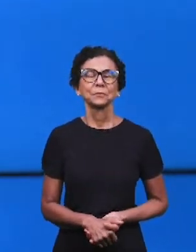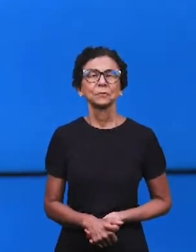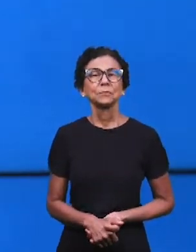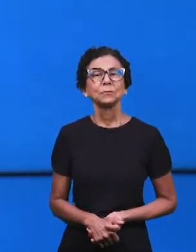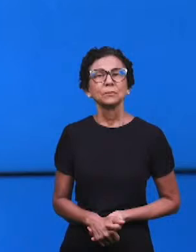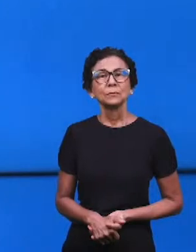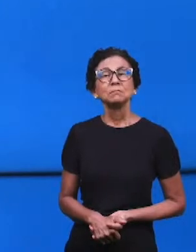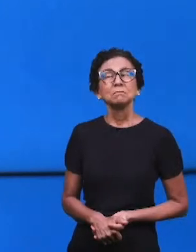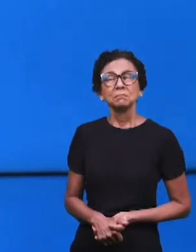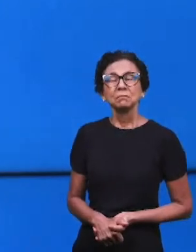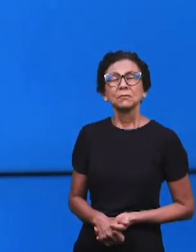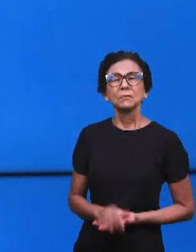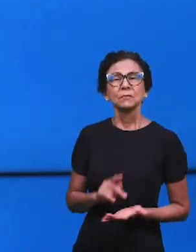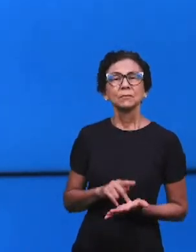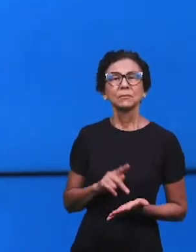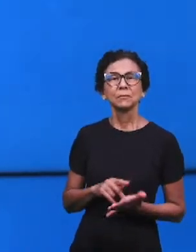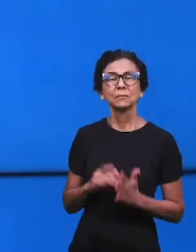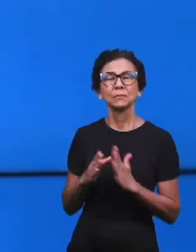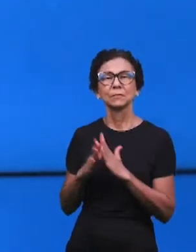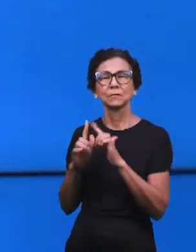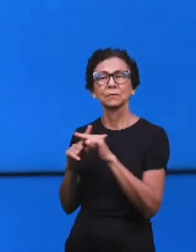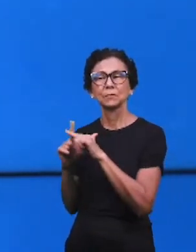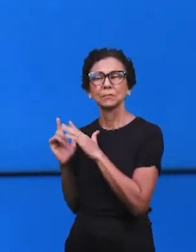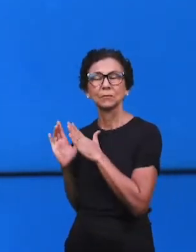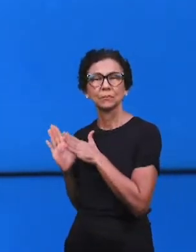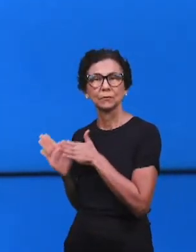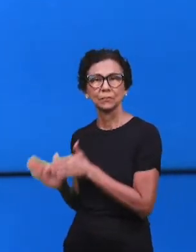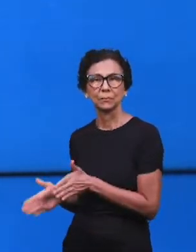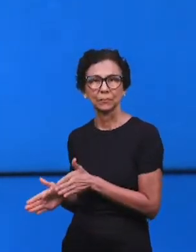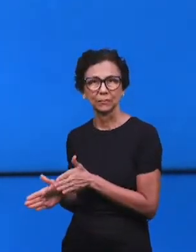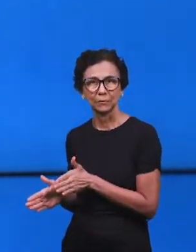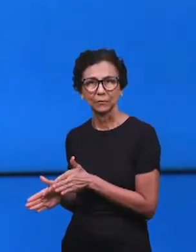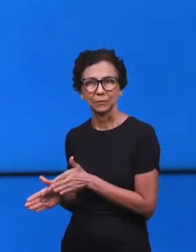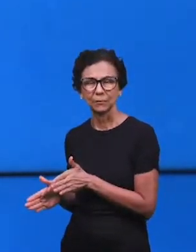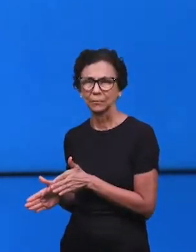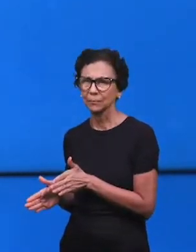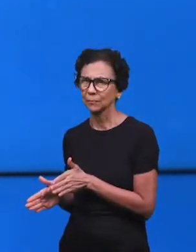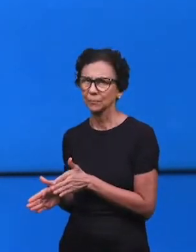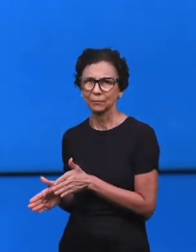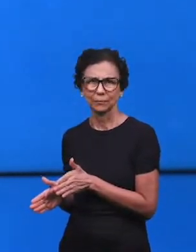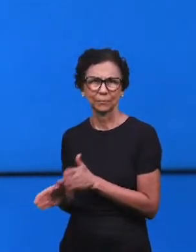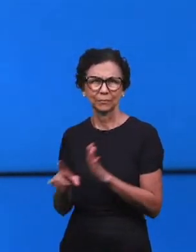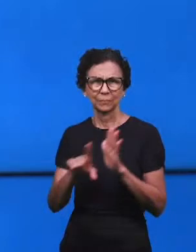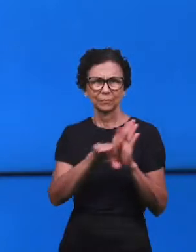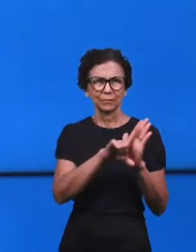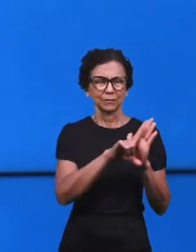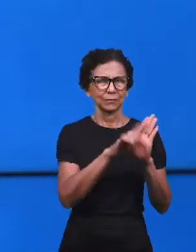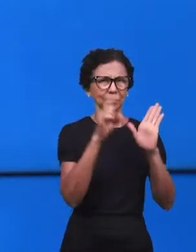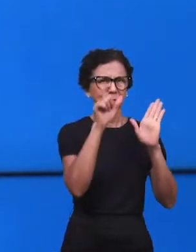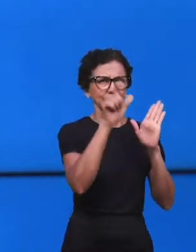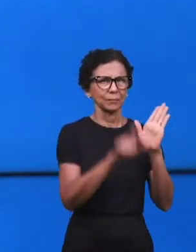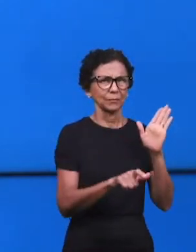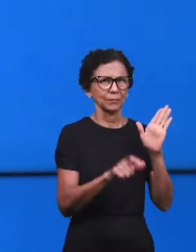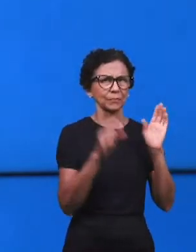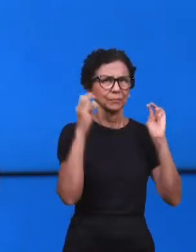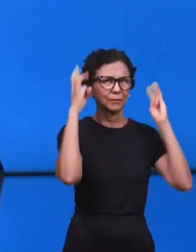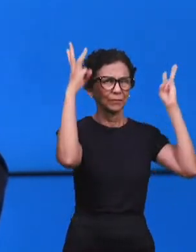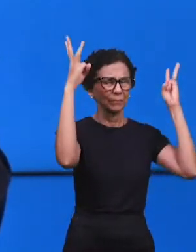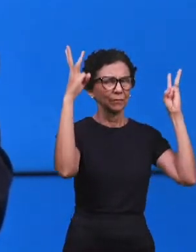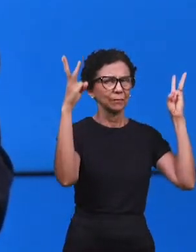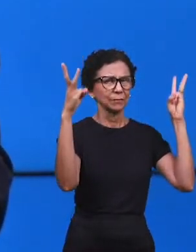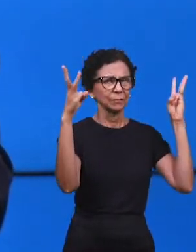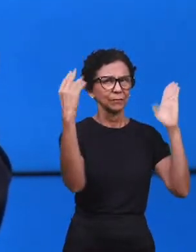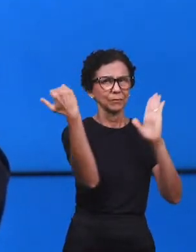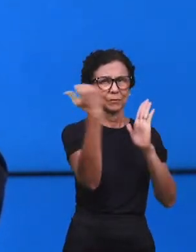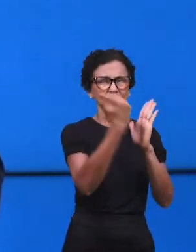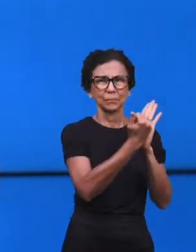não segue a lei de Moisés, porque ela tem a palavra de Jesus. E ela tem a palavra de Jesus porque ela está debaixo da graça